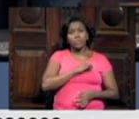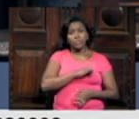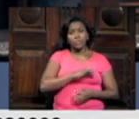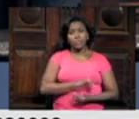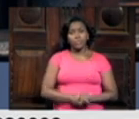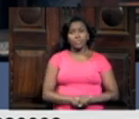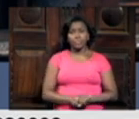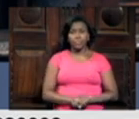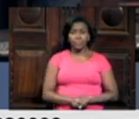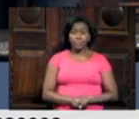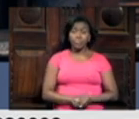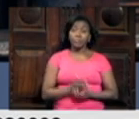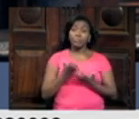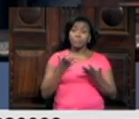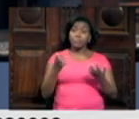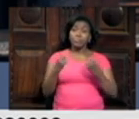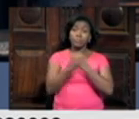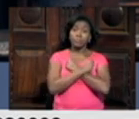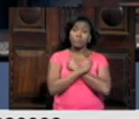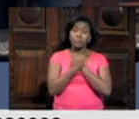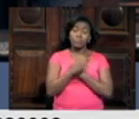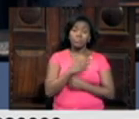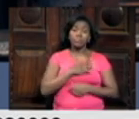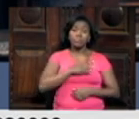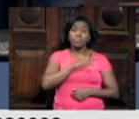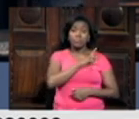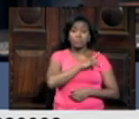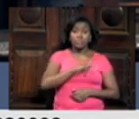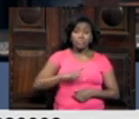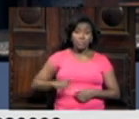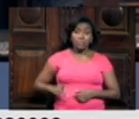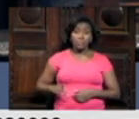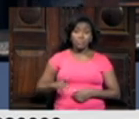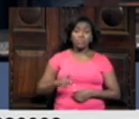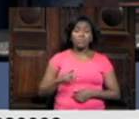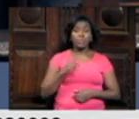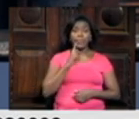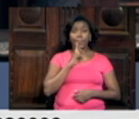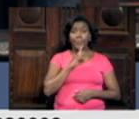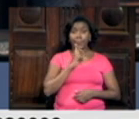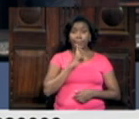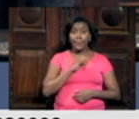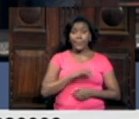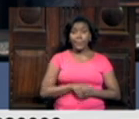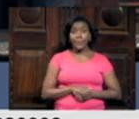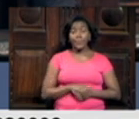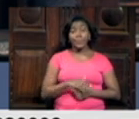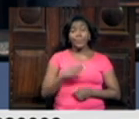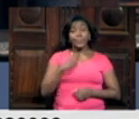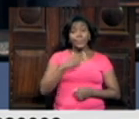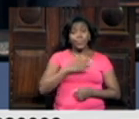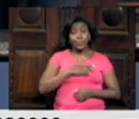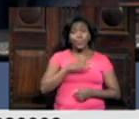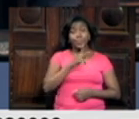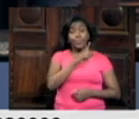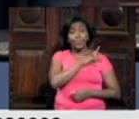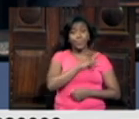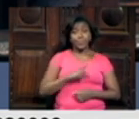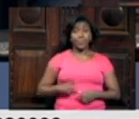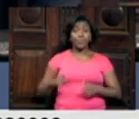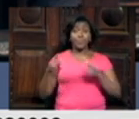Quero já mandar um abraço da minha presidente nacional, Suede Aidar, do meu presidente